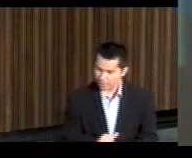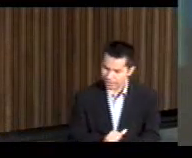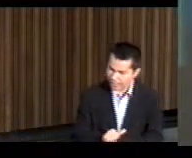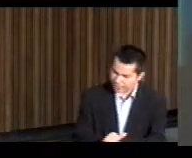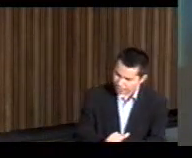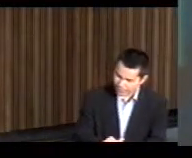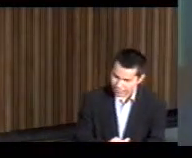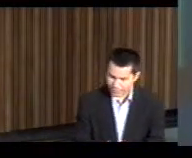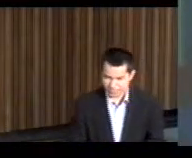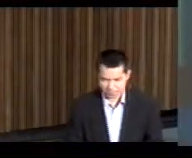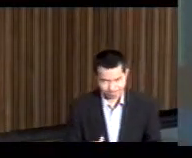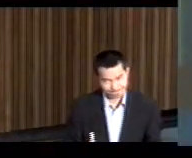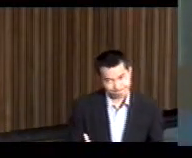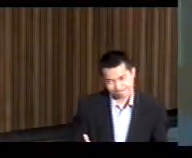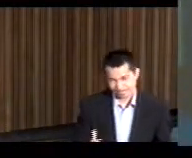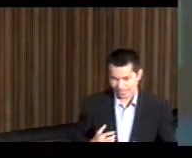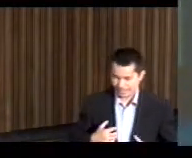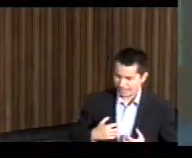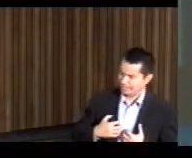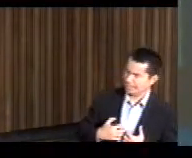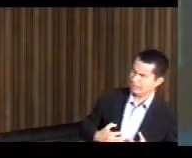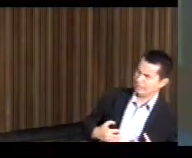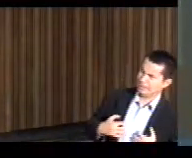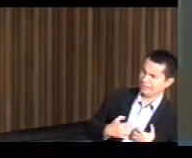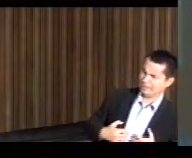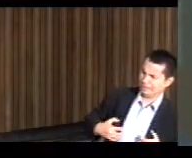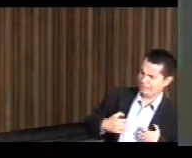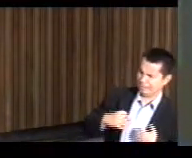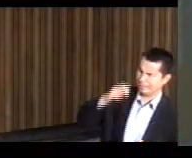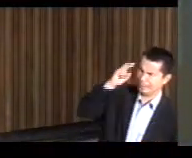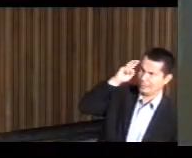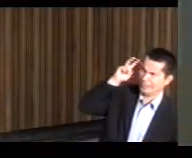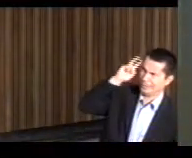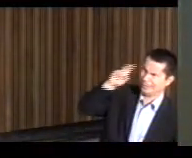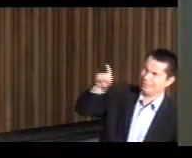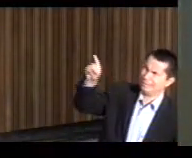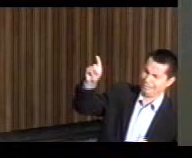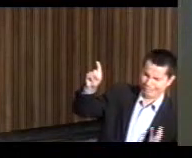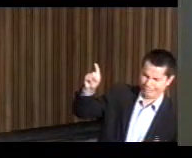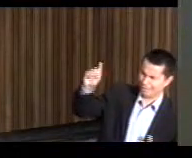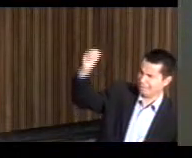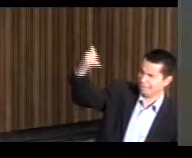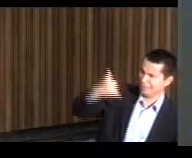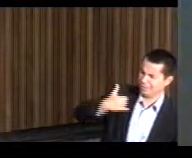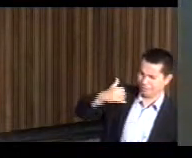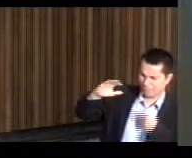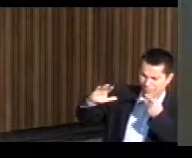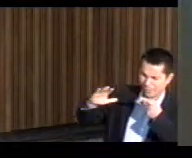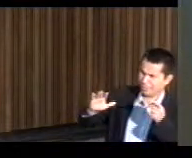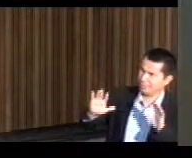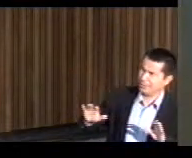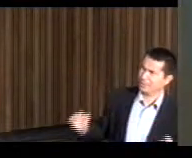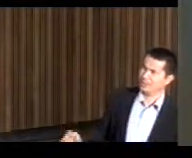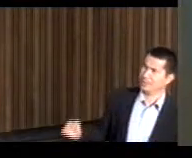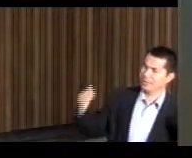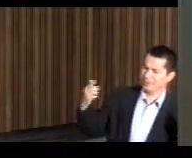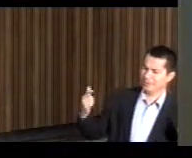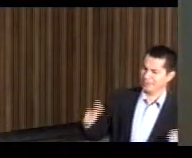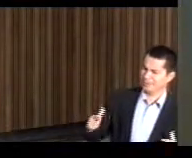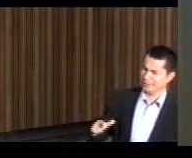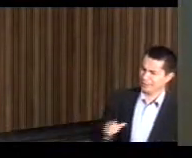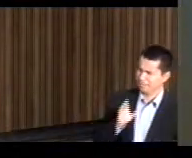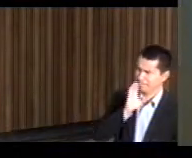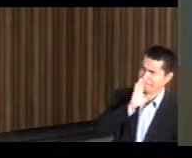até incômoda, porque Ele vai remexer com tudo que parecia estar já tranquilo, Ele vai